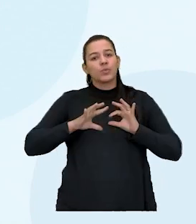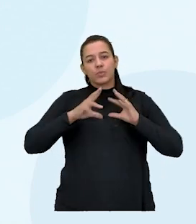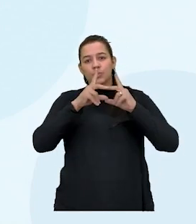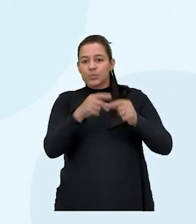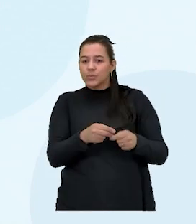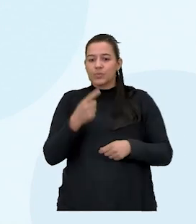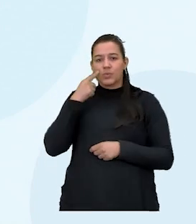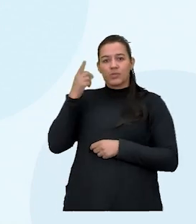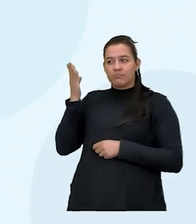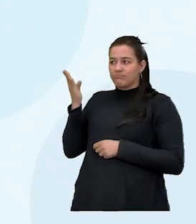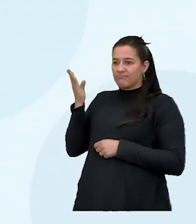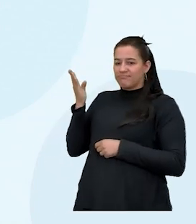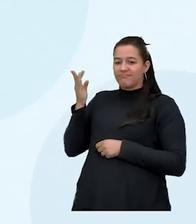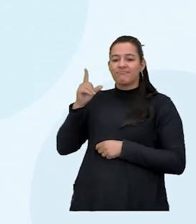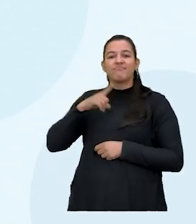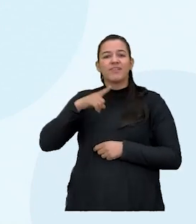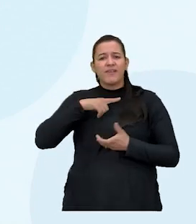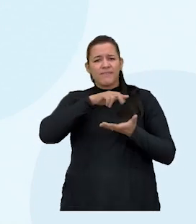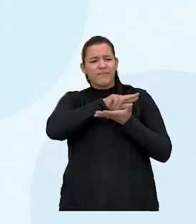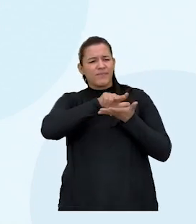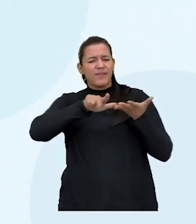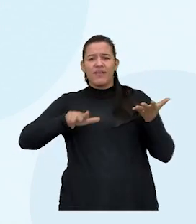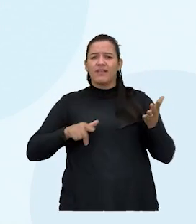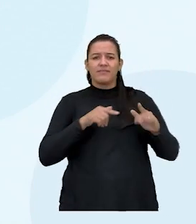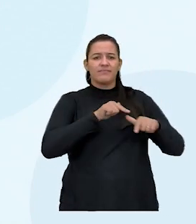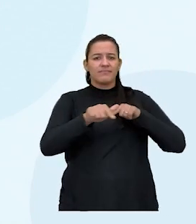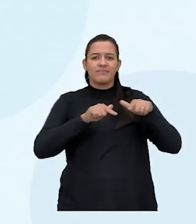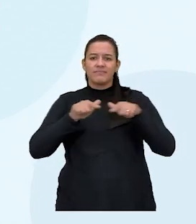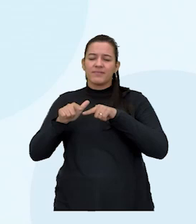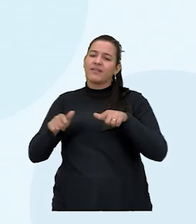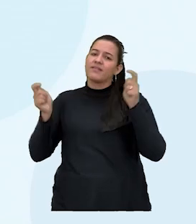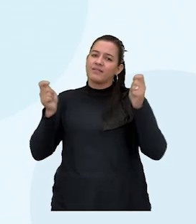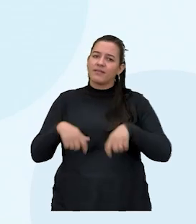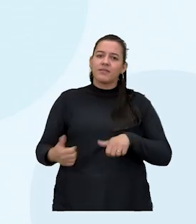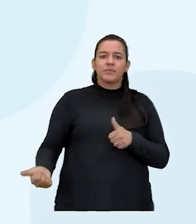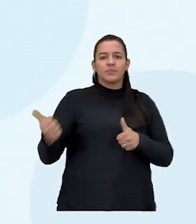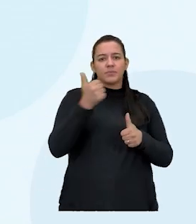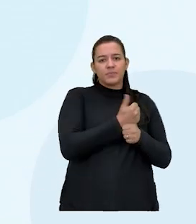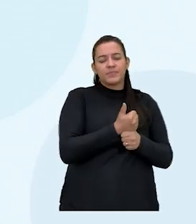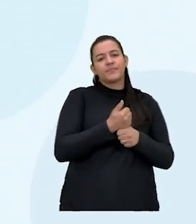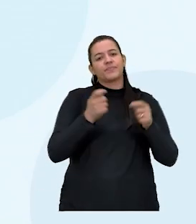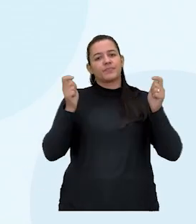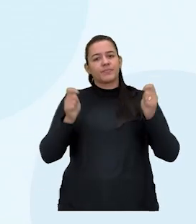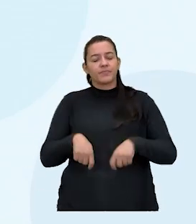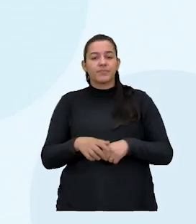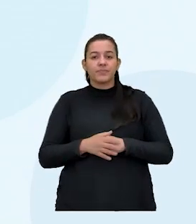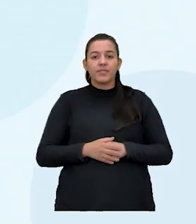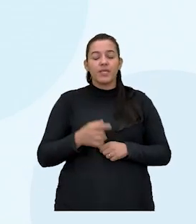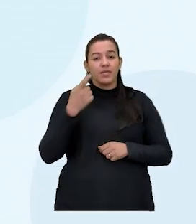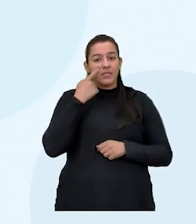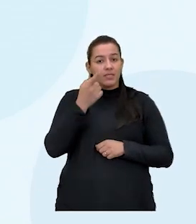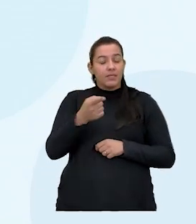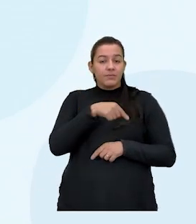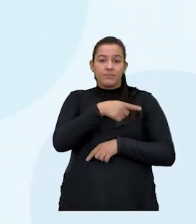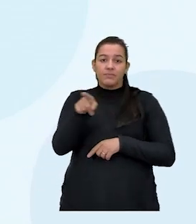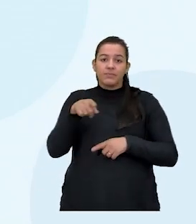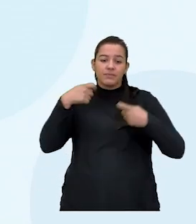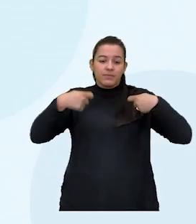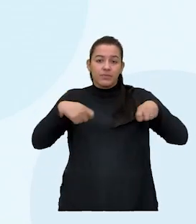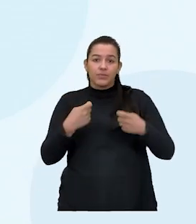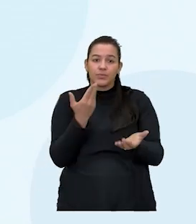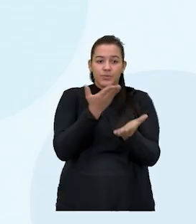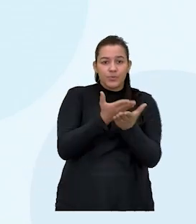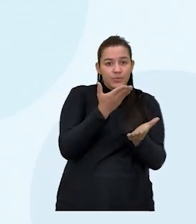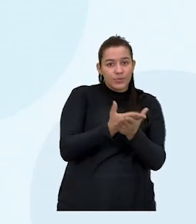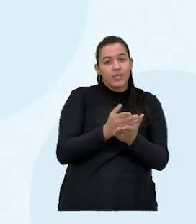aí milhares e milhares de empregos, né, substituindo aí, né, como a professora Luiz falou, né, você tem que estudar e aí você